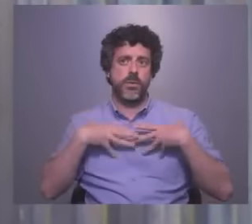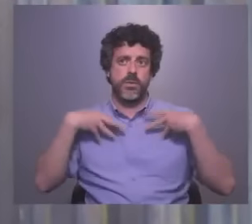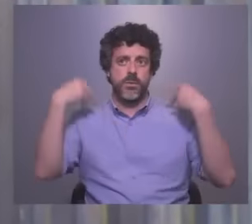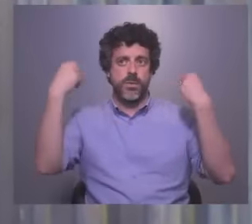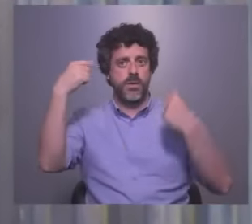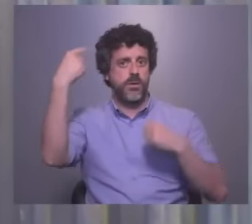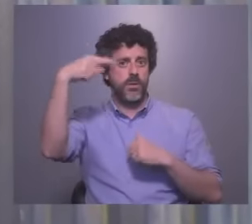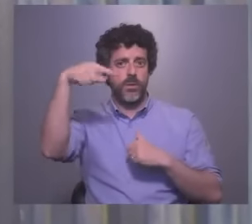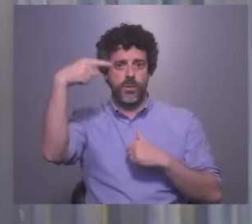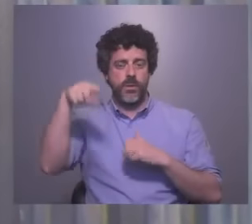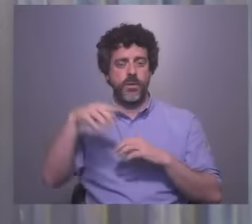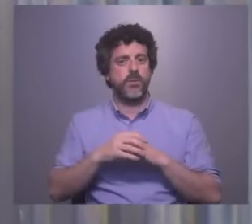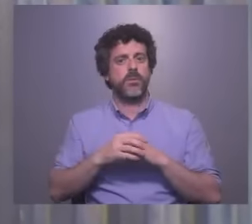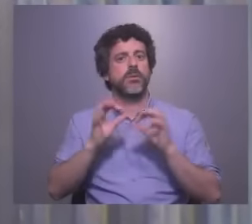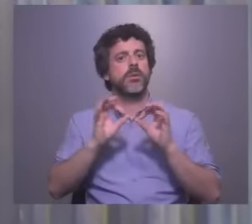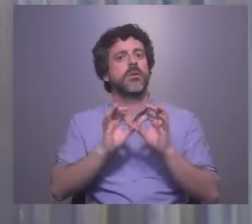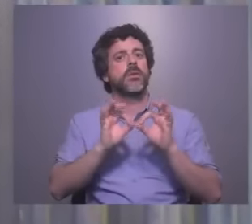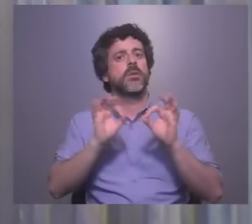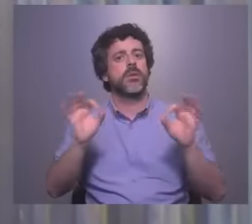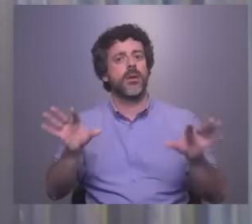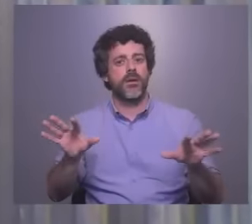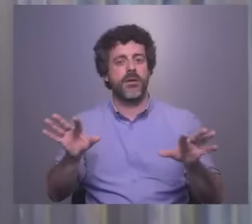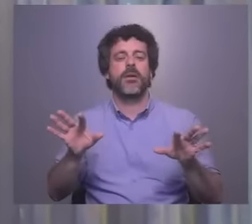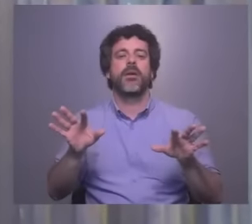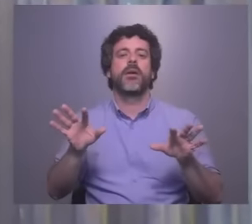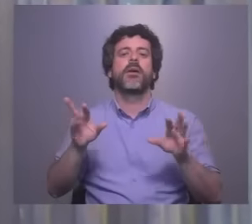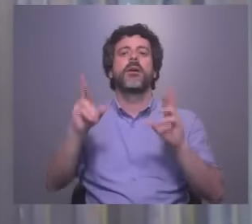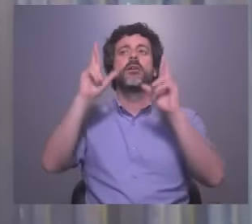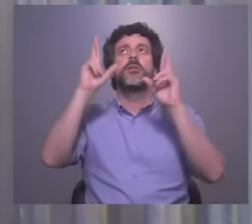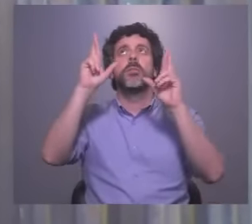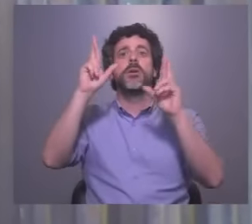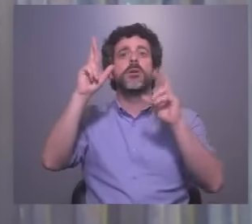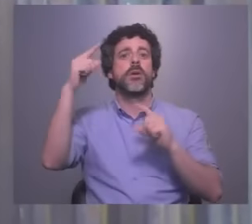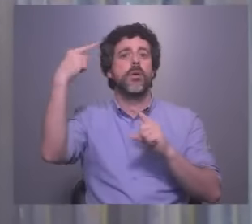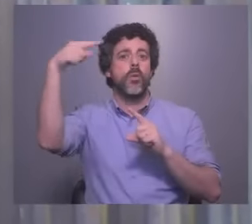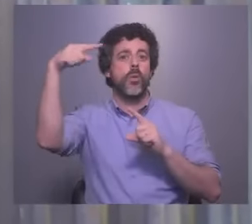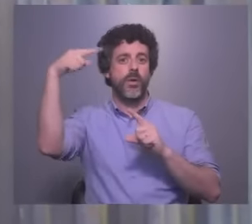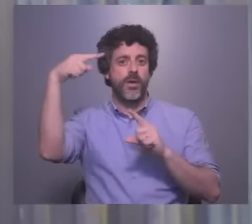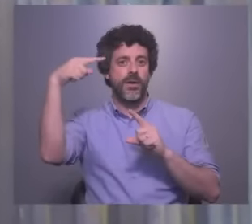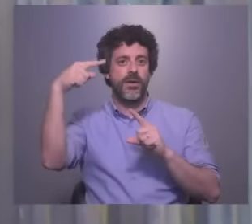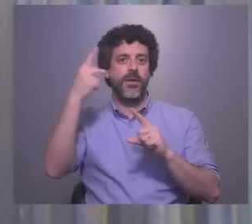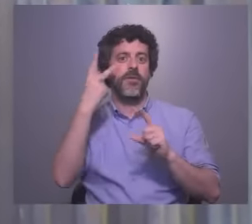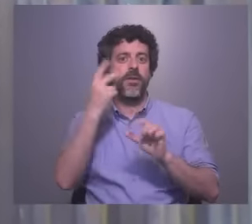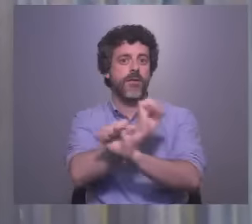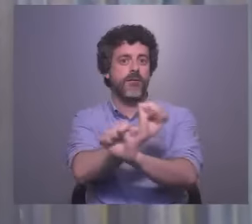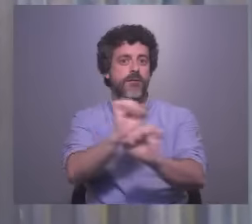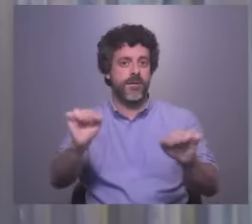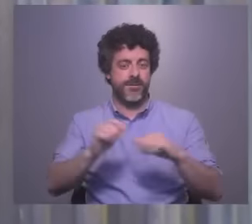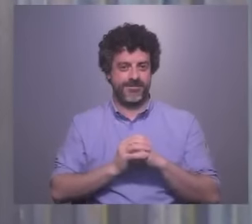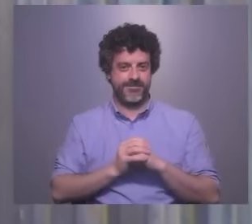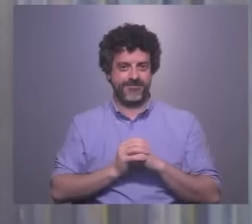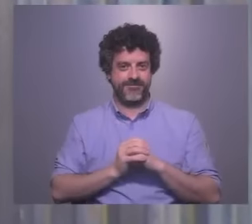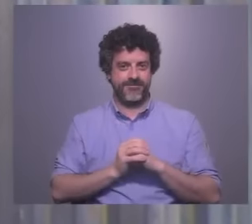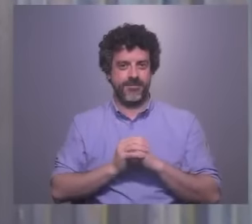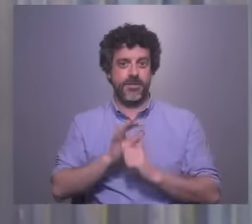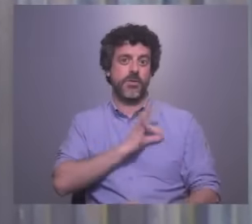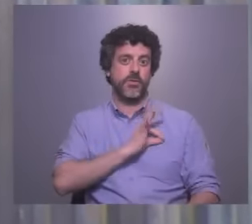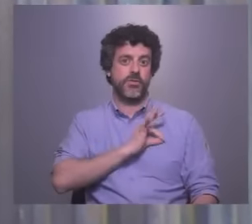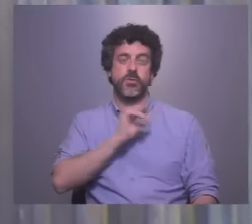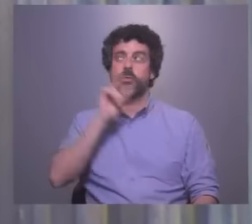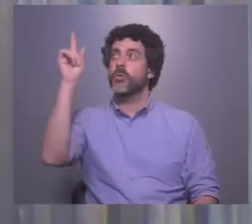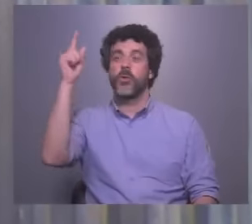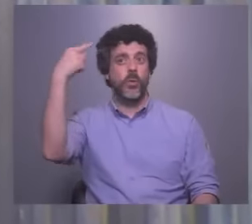Empenhai-vos em manter a unidade de espírito pelo vínculo da paz. Há um só corpo e